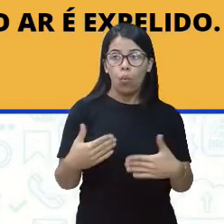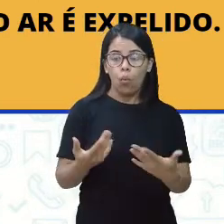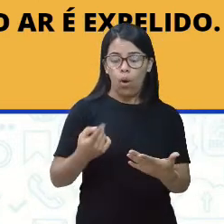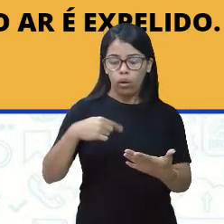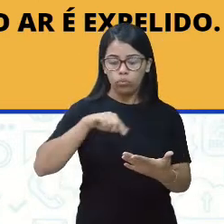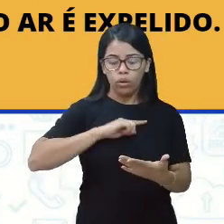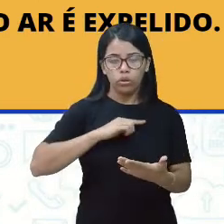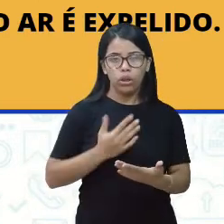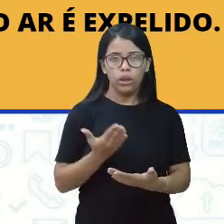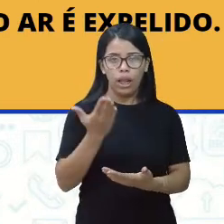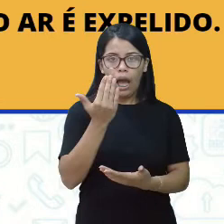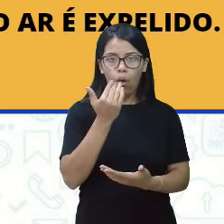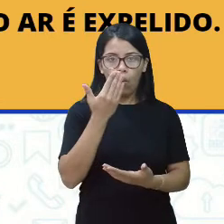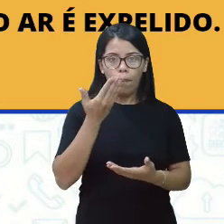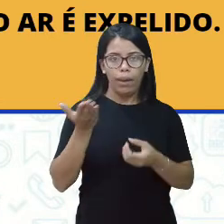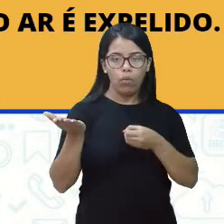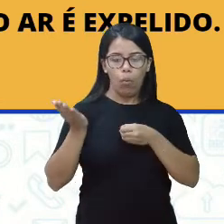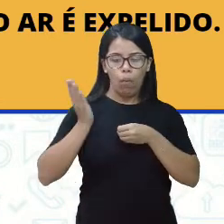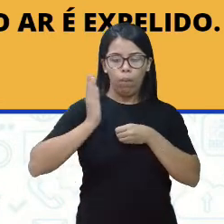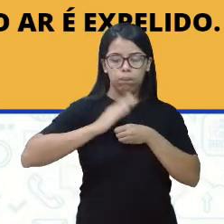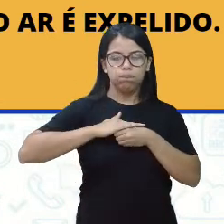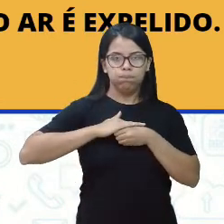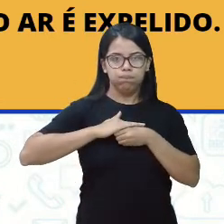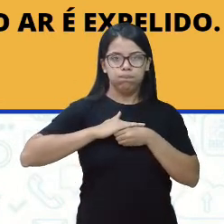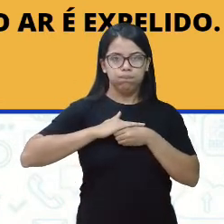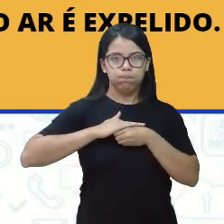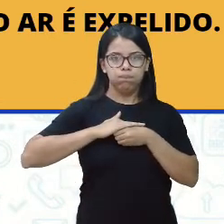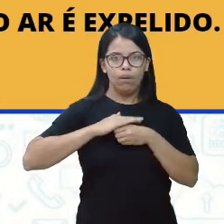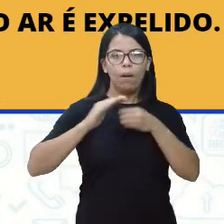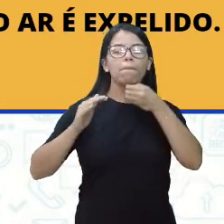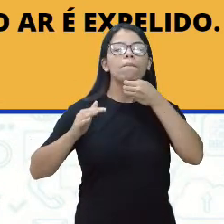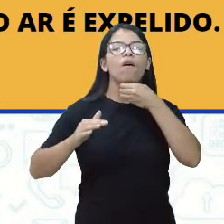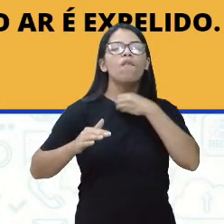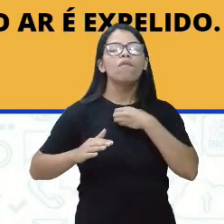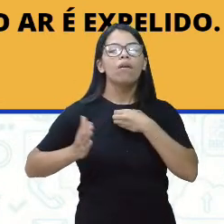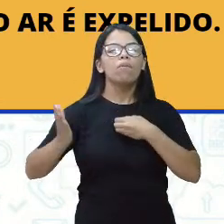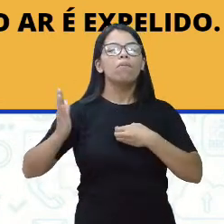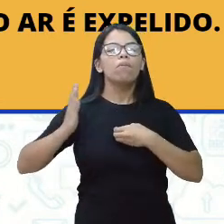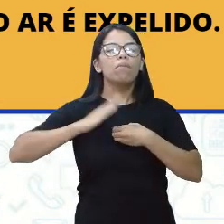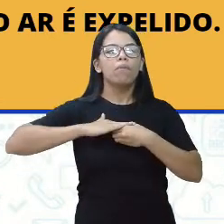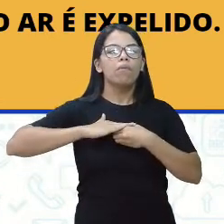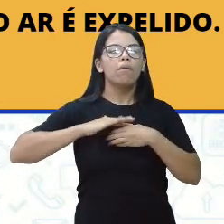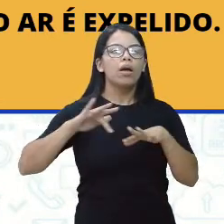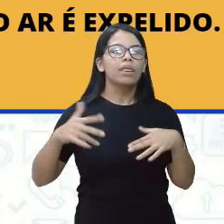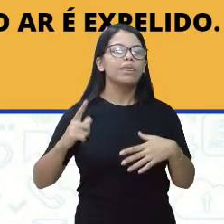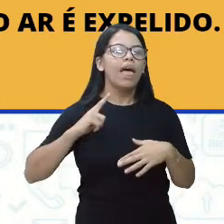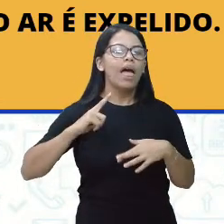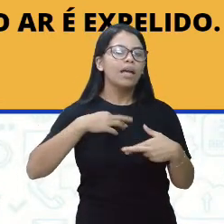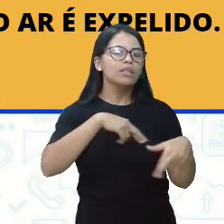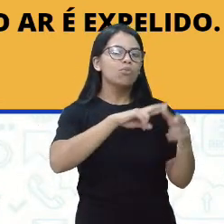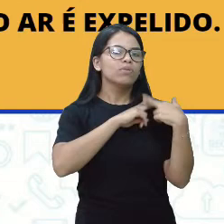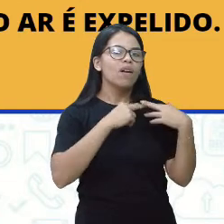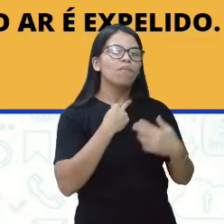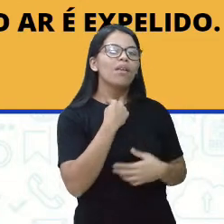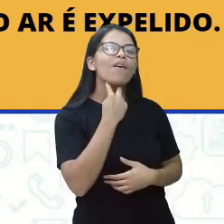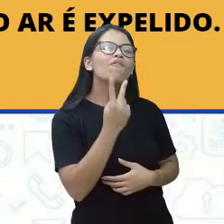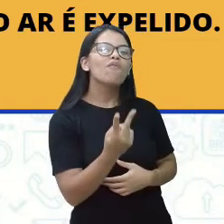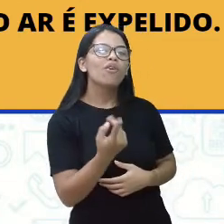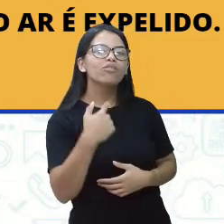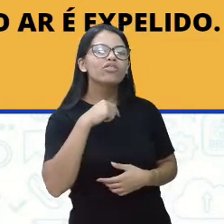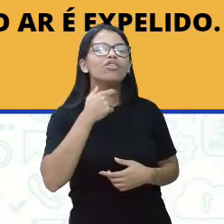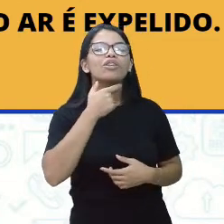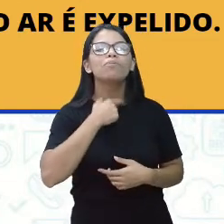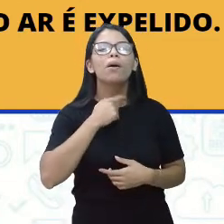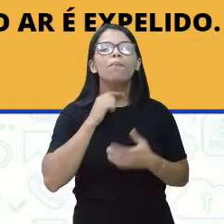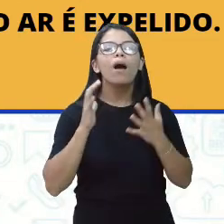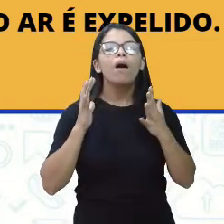algo mais importante eu coloquei como observação. Responsável pela voz. Né? As cordas vocais